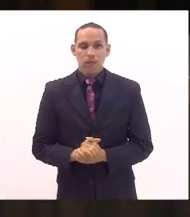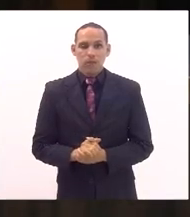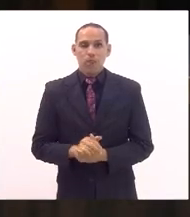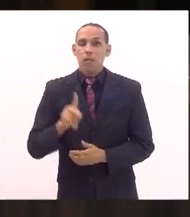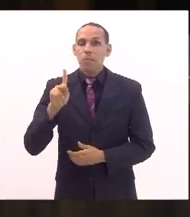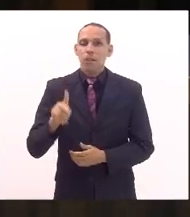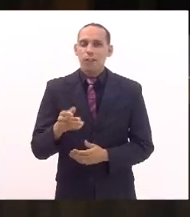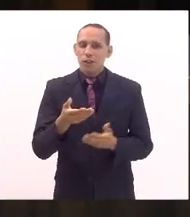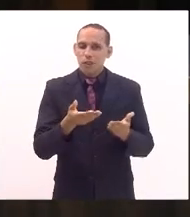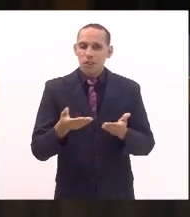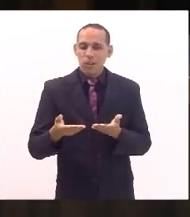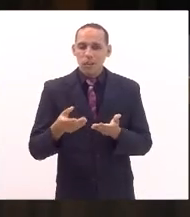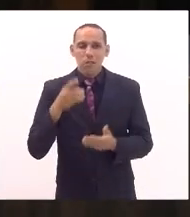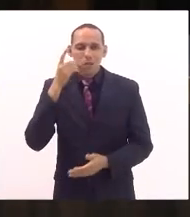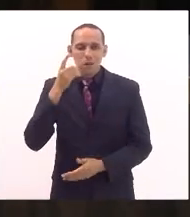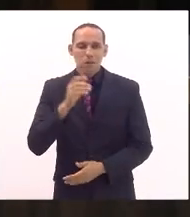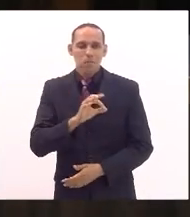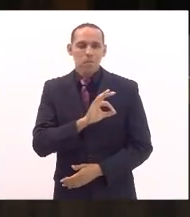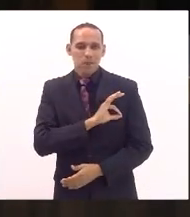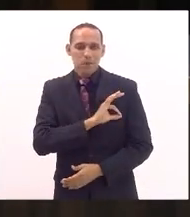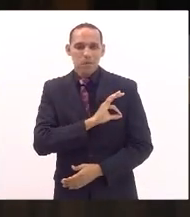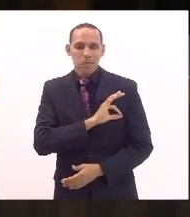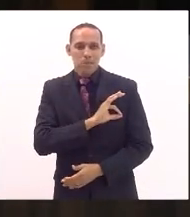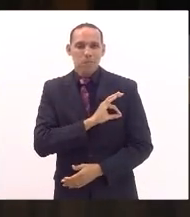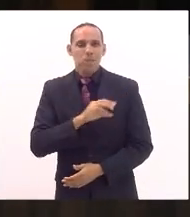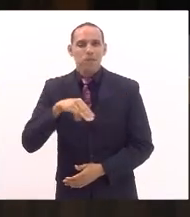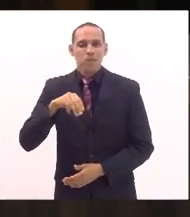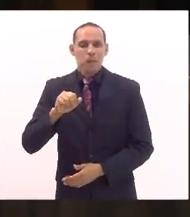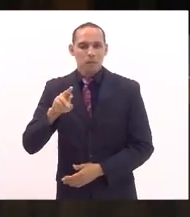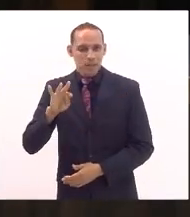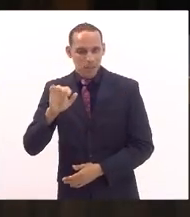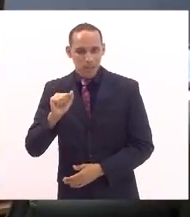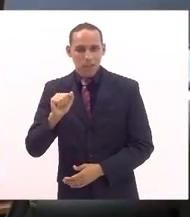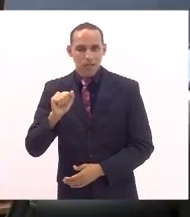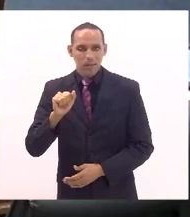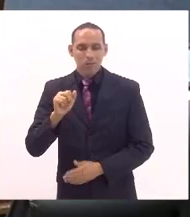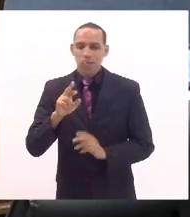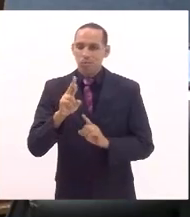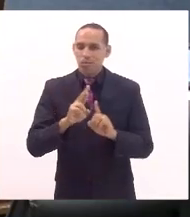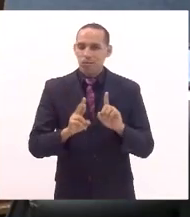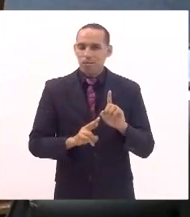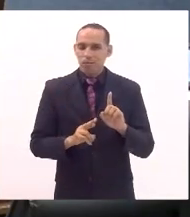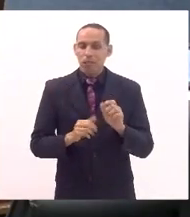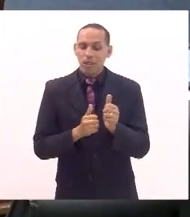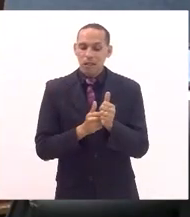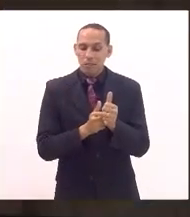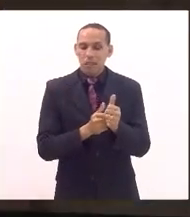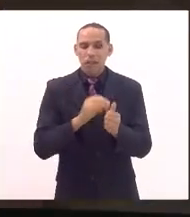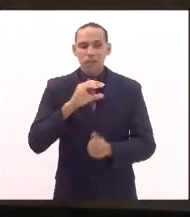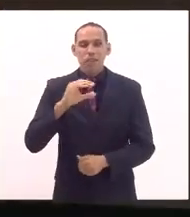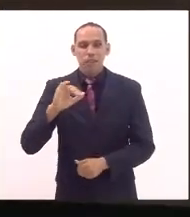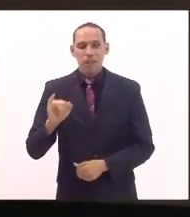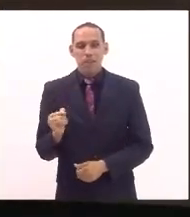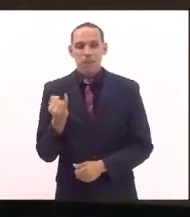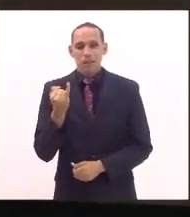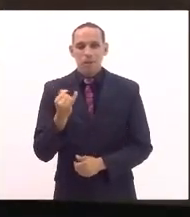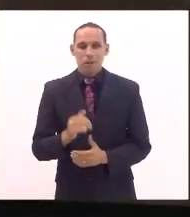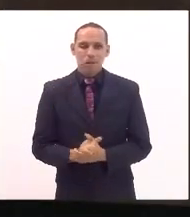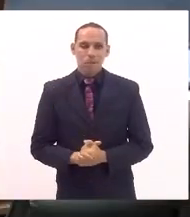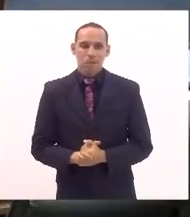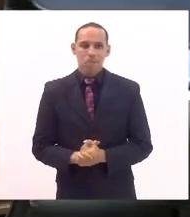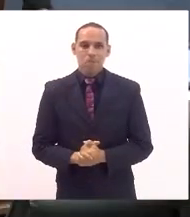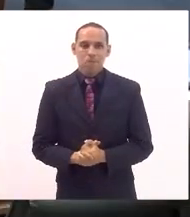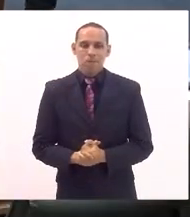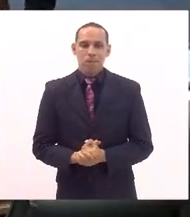Nem convida a deputada Martha Rocha para ser a relatora na comissão de Defesa do Consumidor acompanha o parecer da ccj